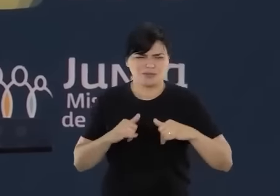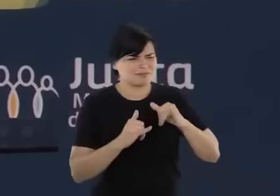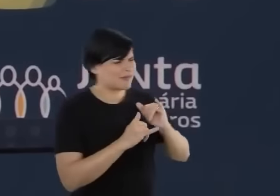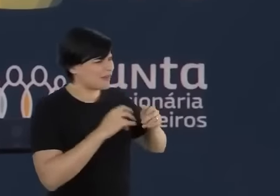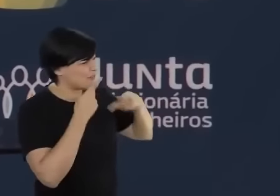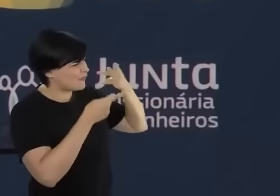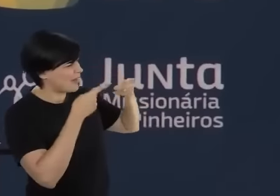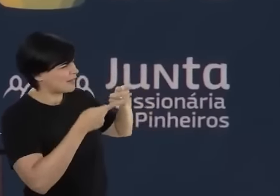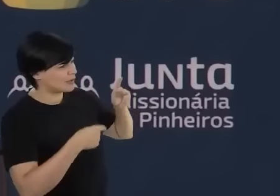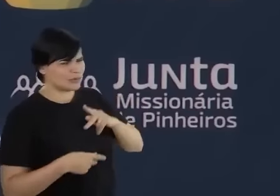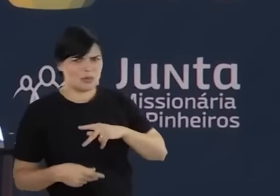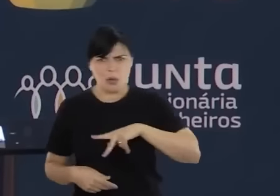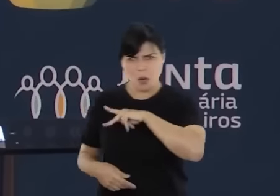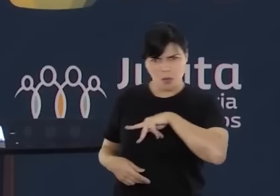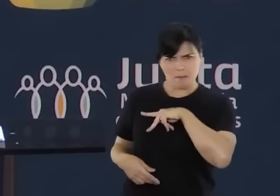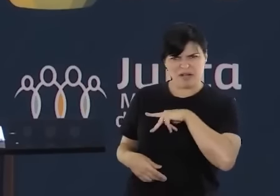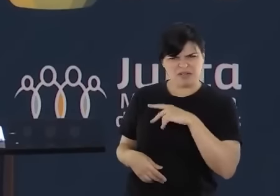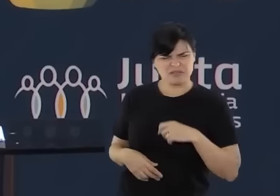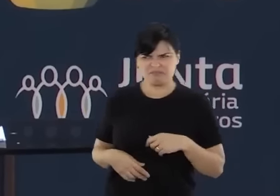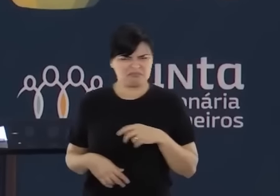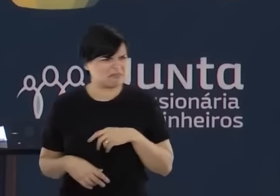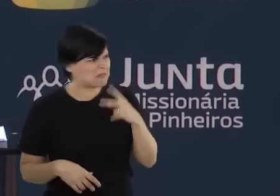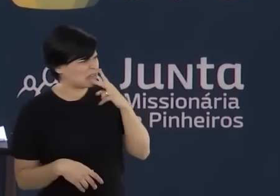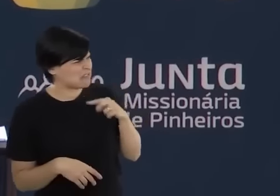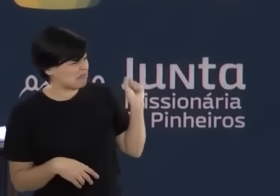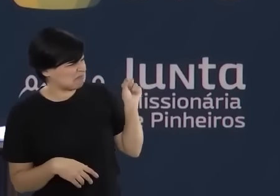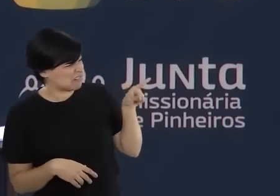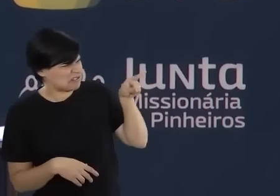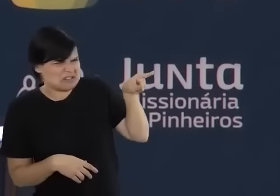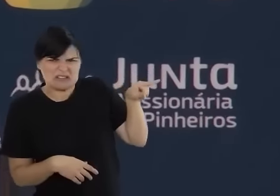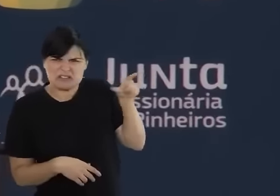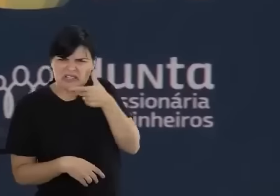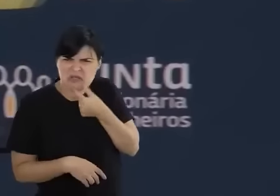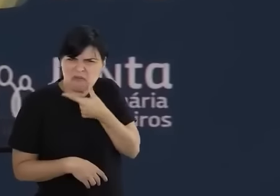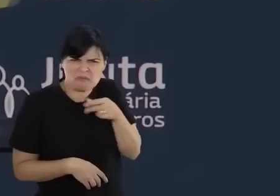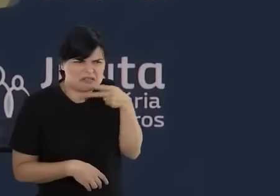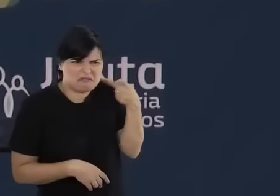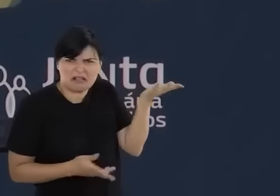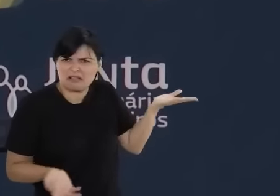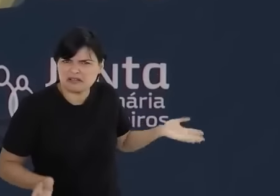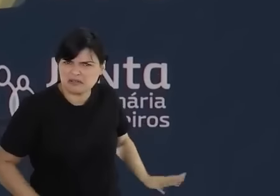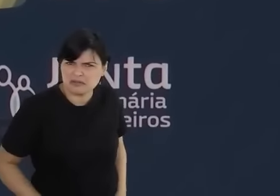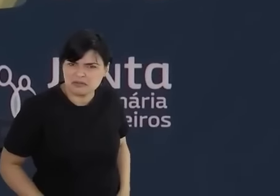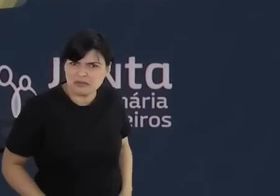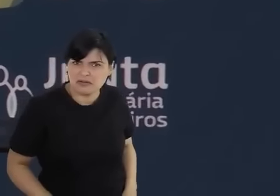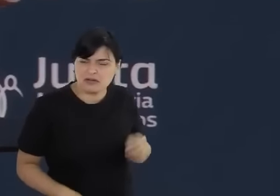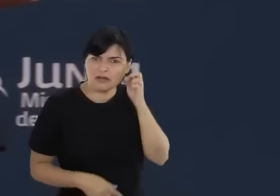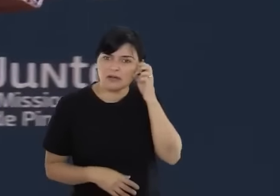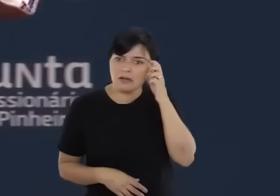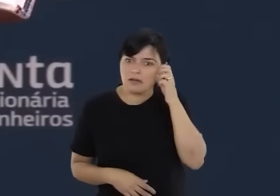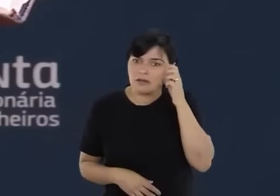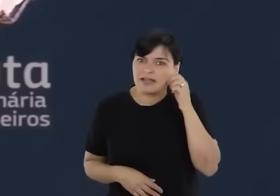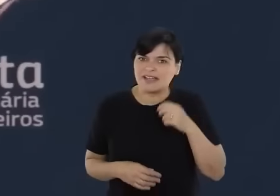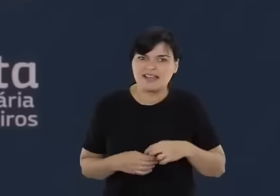dizer assim que quer dizer esse tagarela essa palavra tagarela aqui na língua original traz a ideia dos